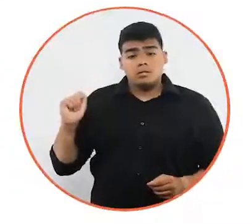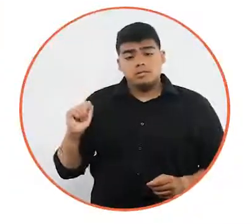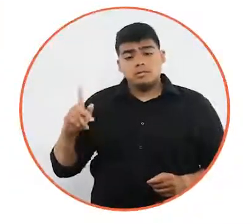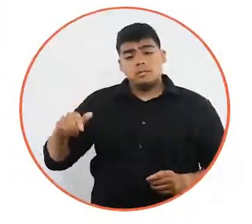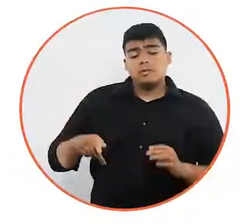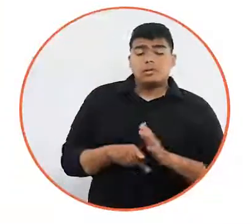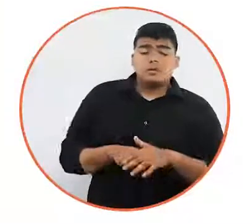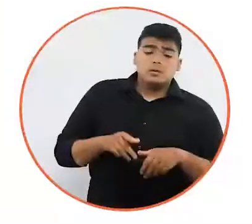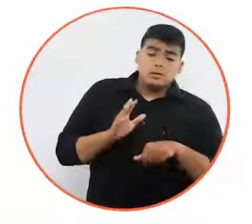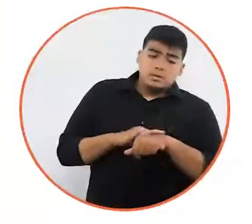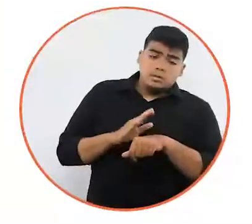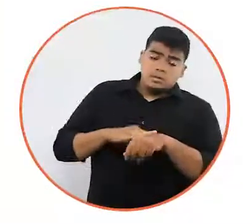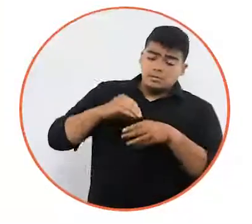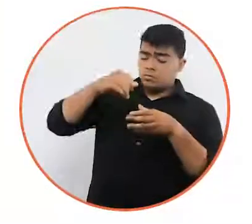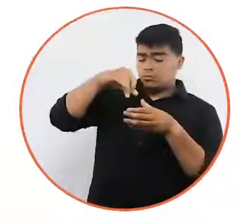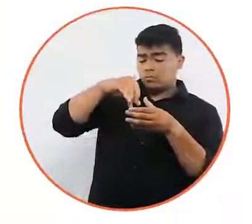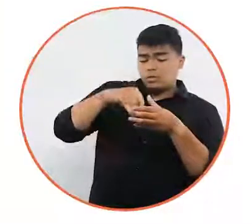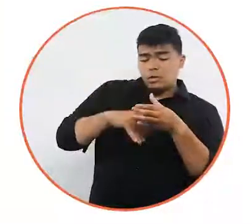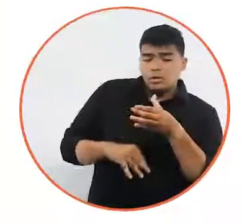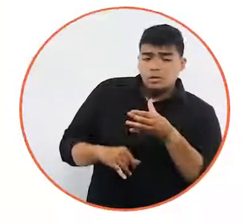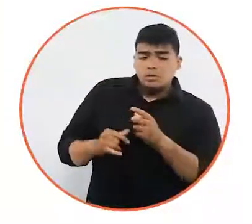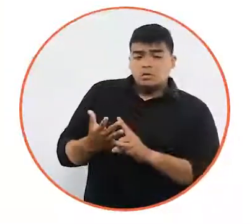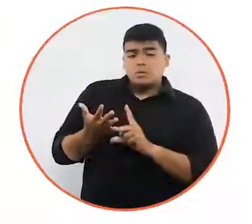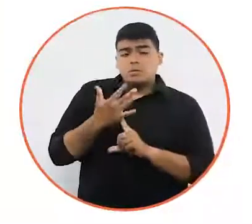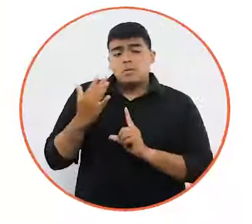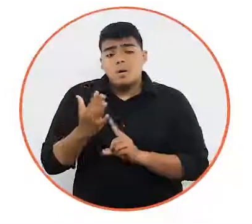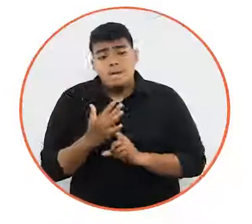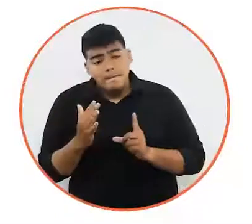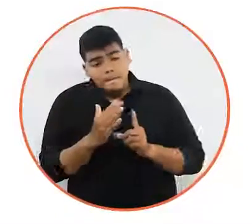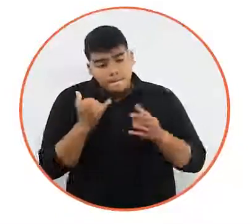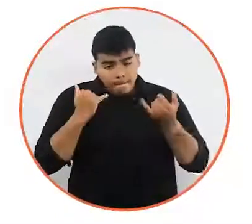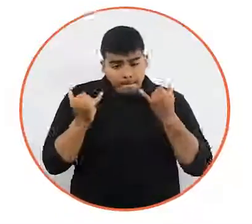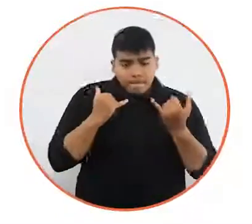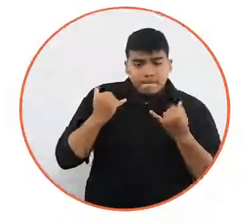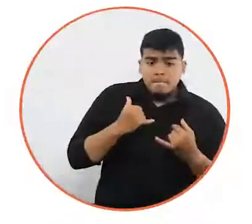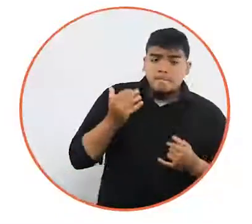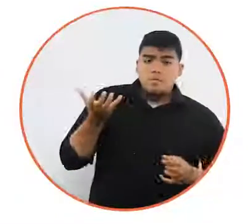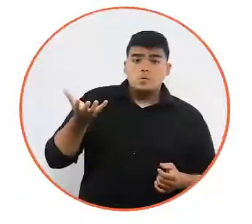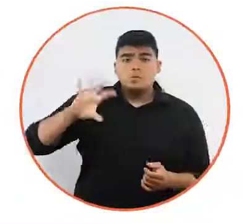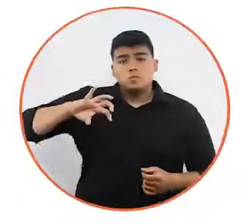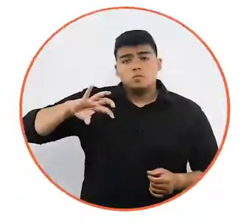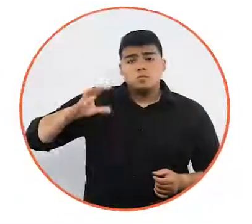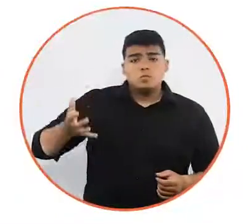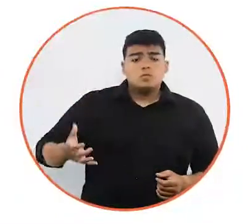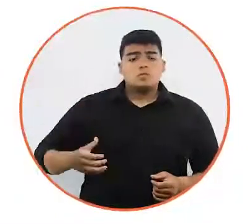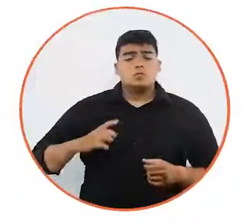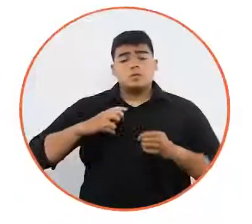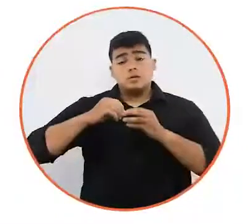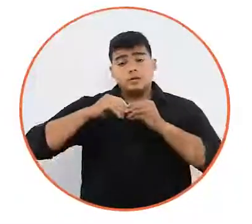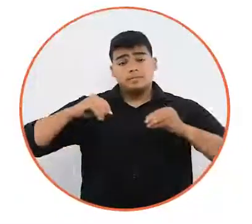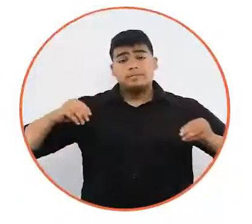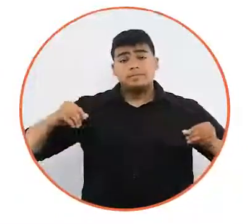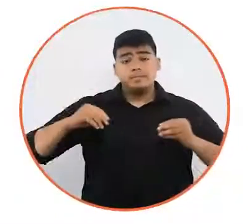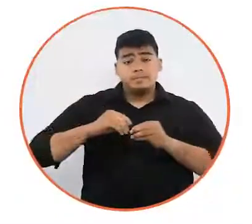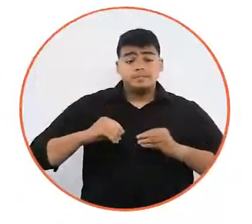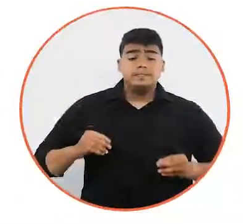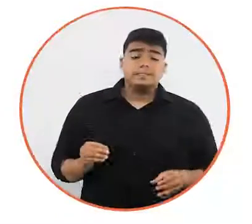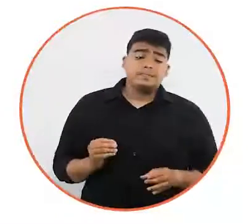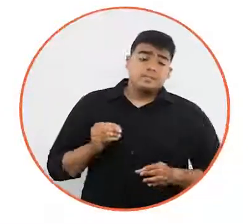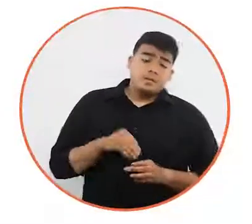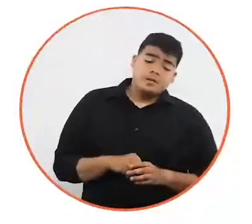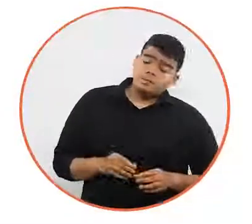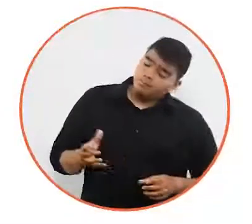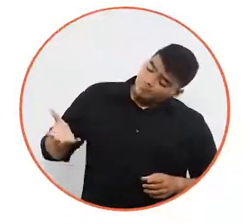É aquele funil, espécie de funil, né, que você joga, né, fazer experiências aí, né? Você vê que tem uma areia descendo do